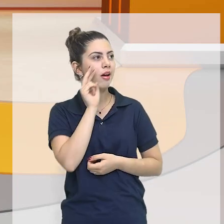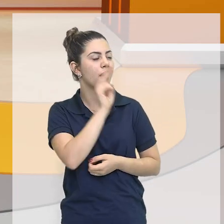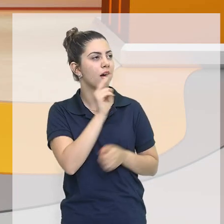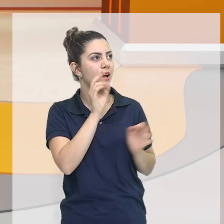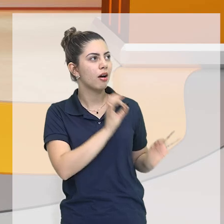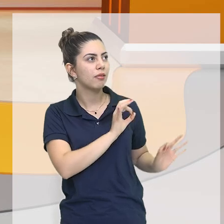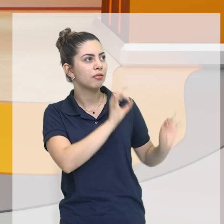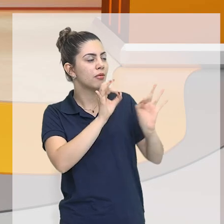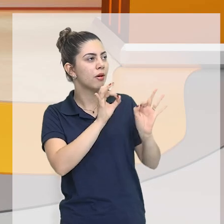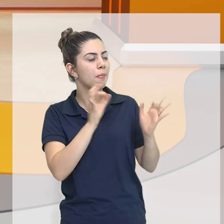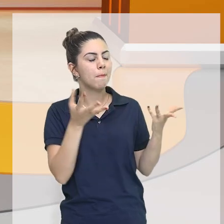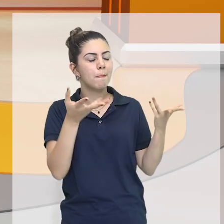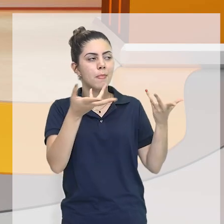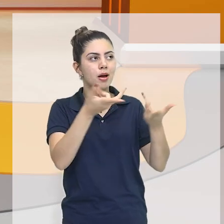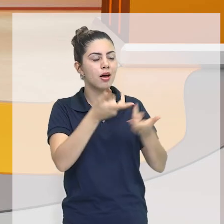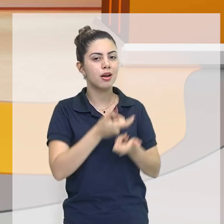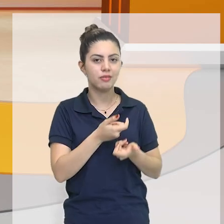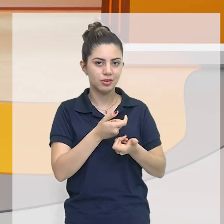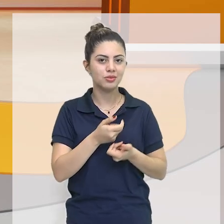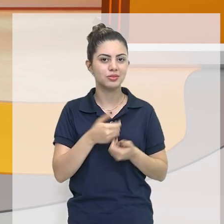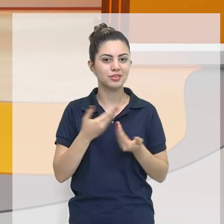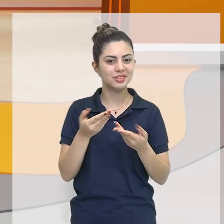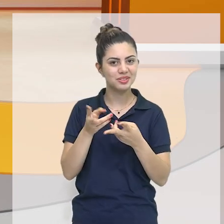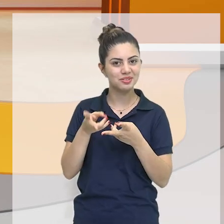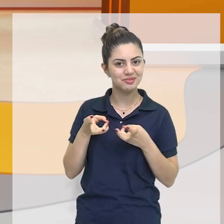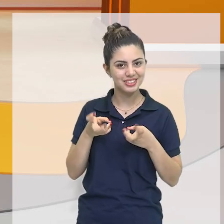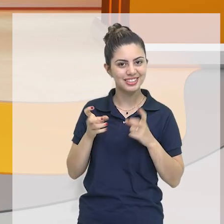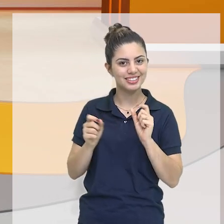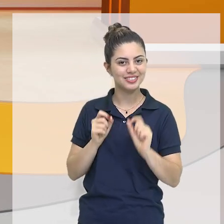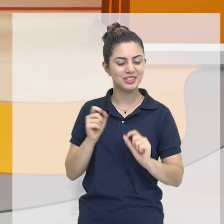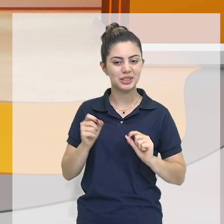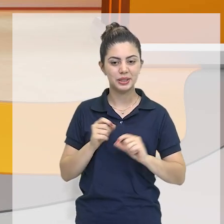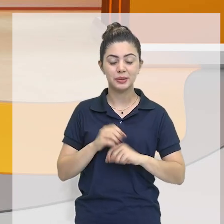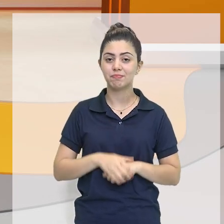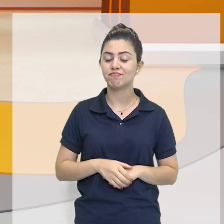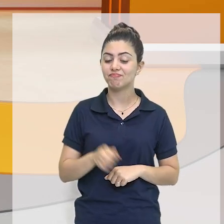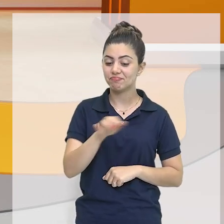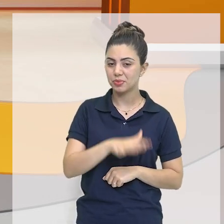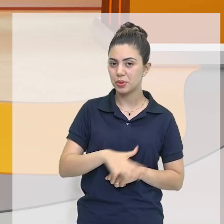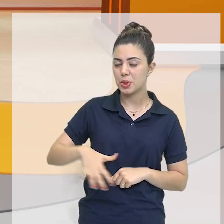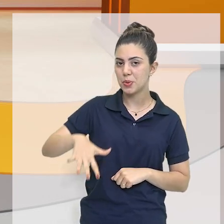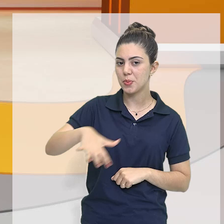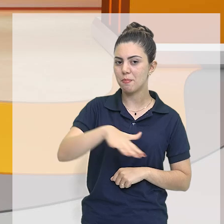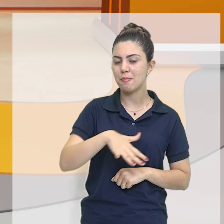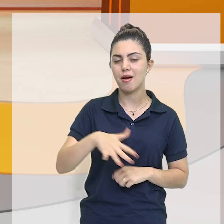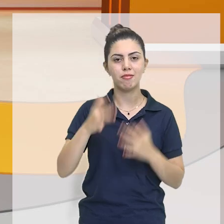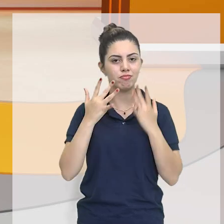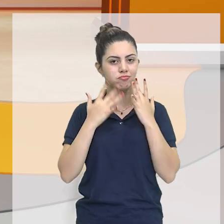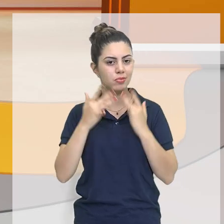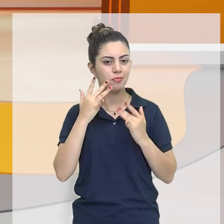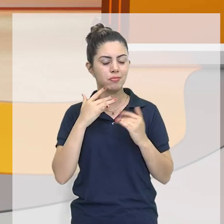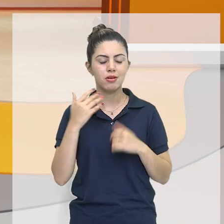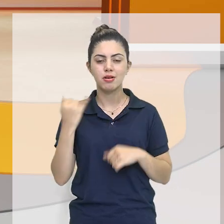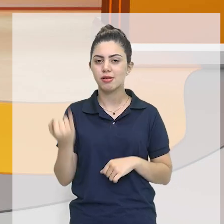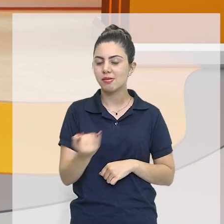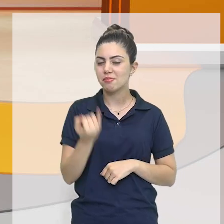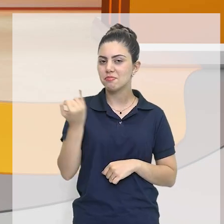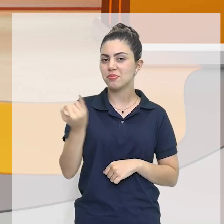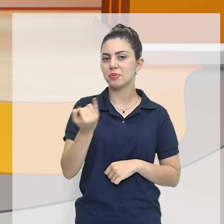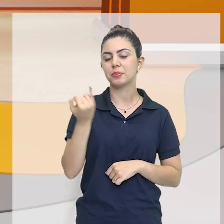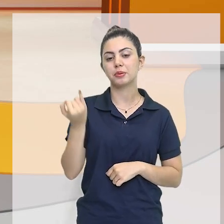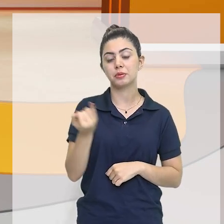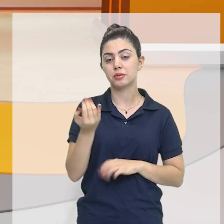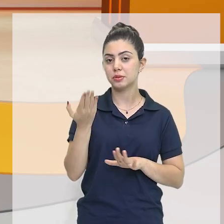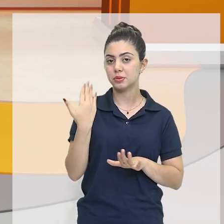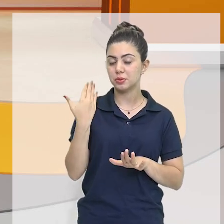ao redor do mundo. Então você percebe que um campo que é extremamente rico, né,